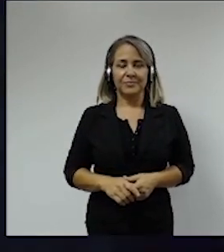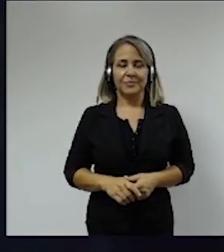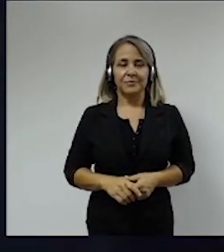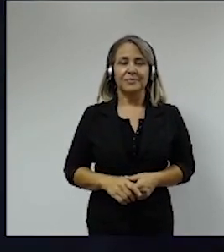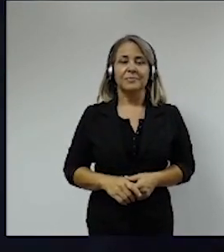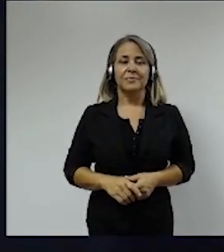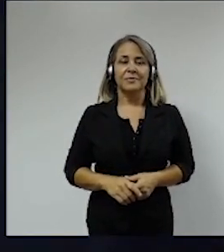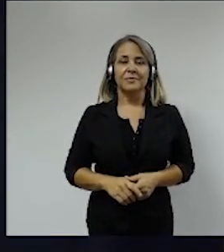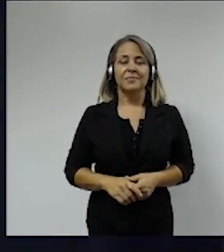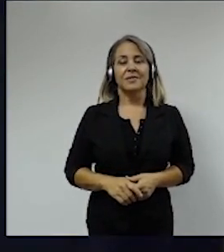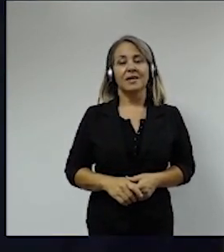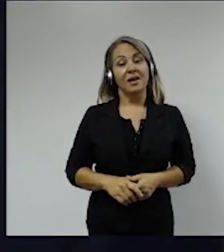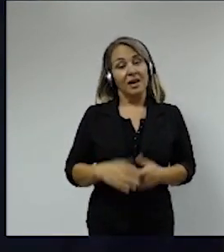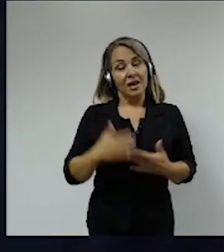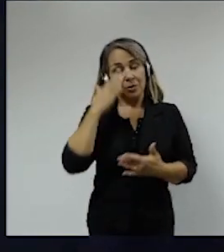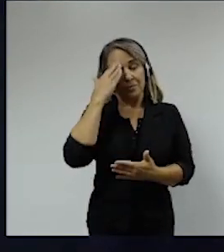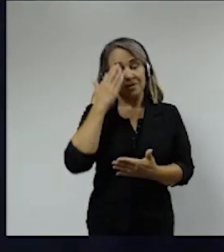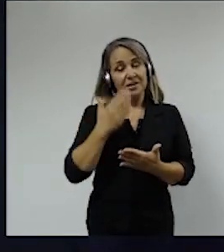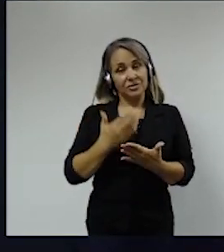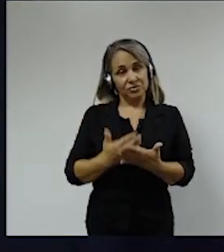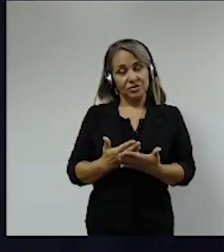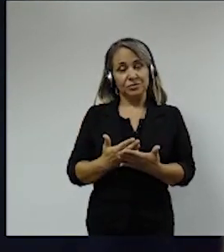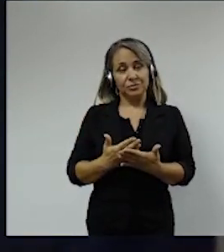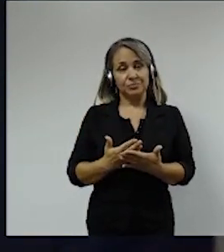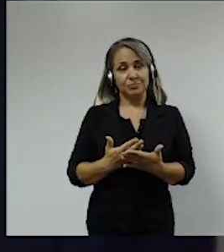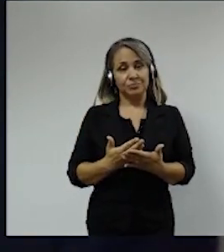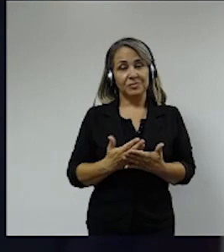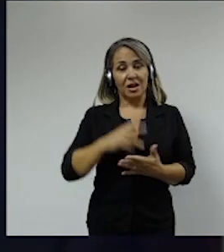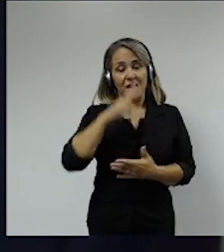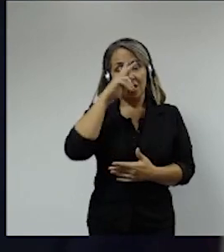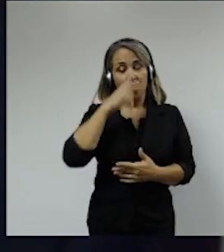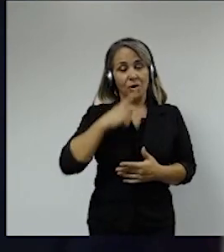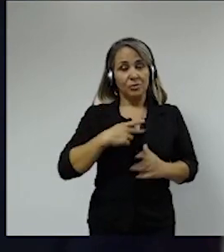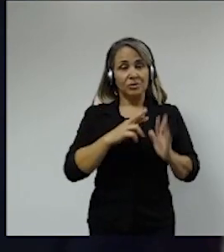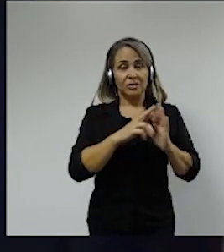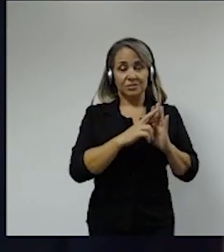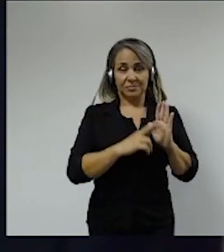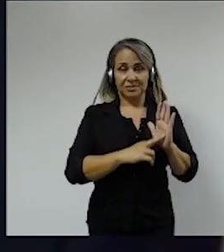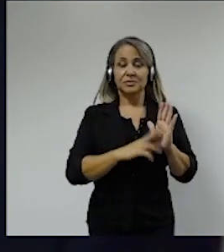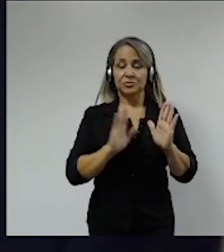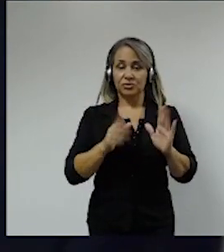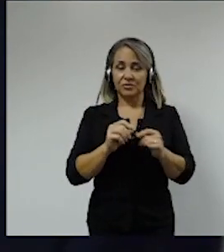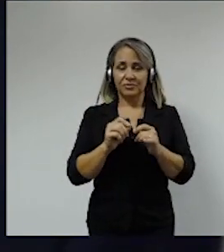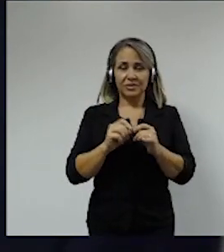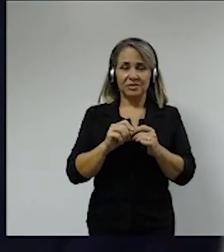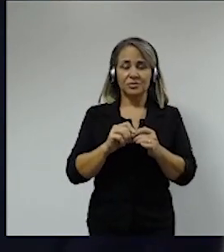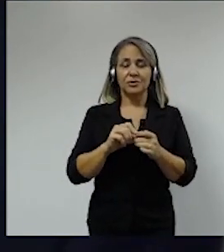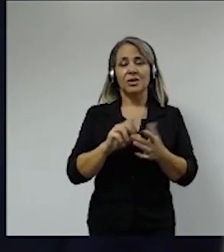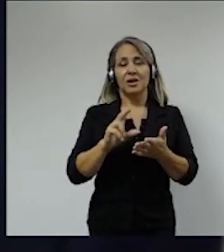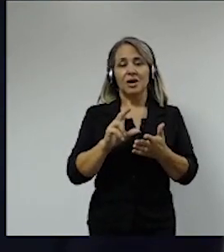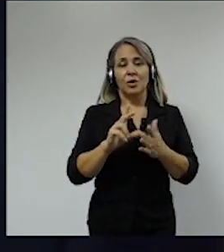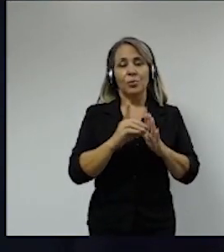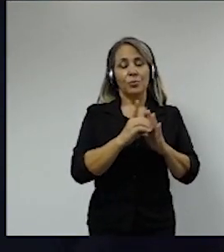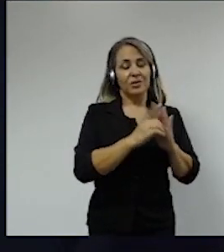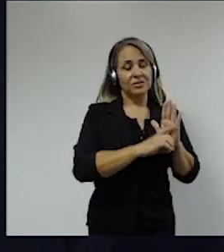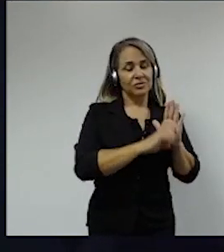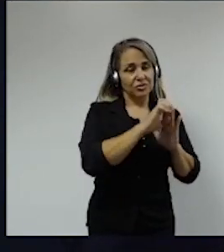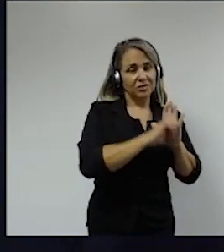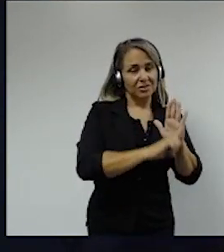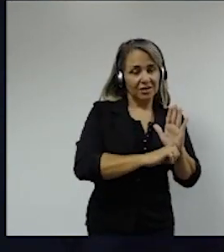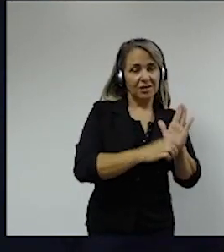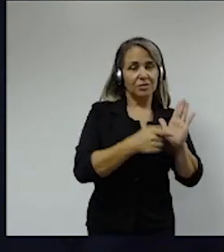Wander, eu acredito muito na autorregulamentação. Recentemente foi editado um manual de autorregulamentação